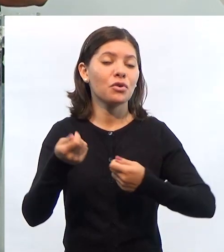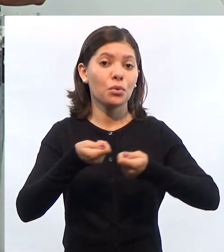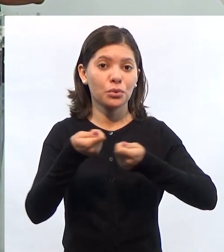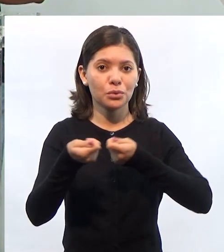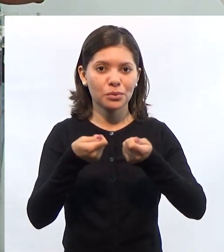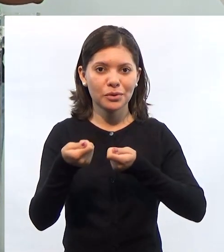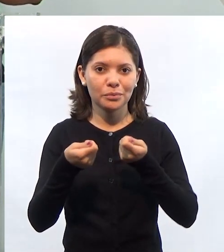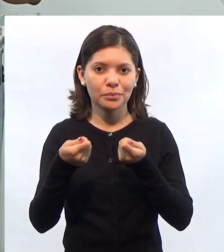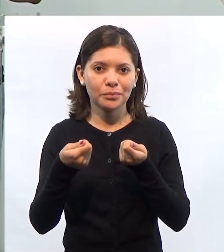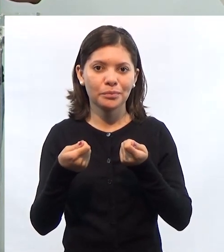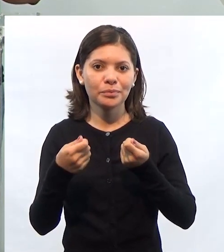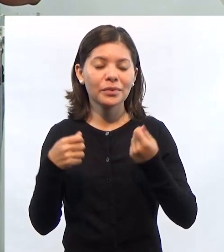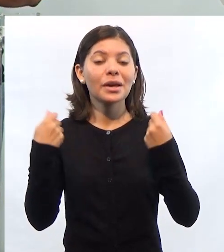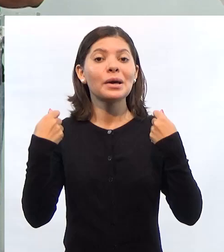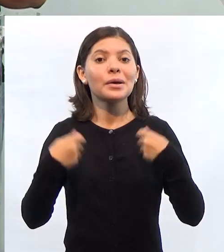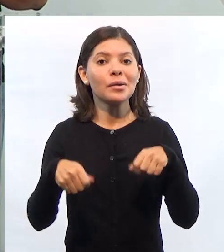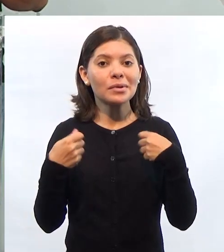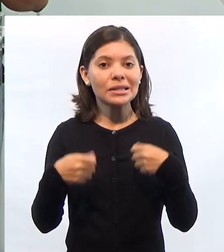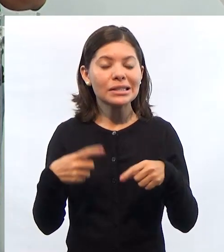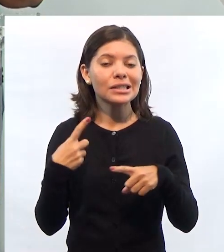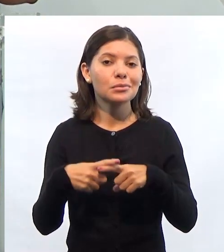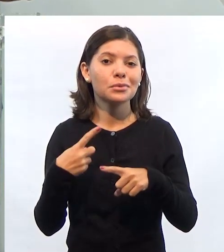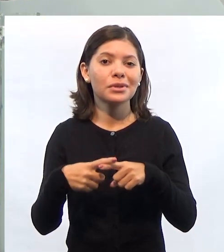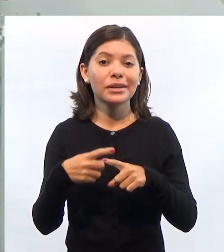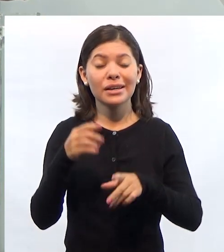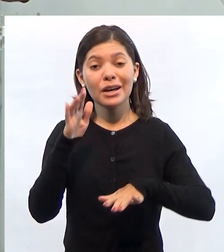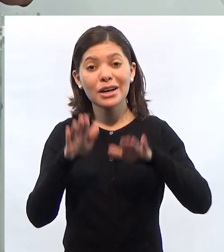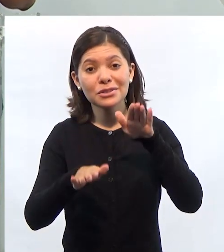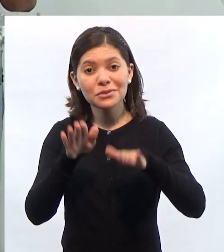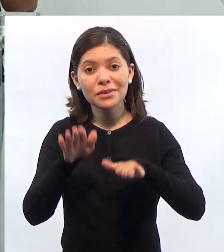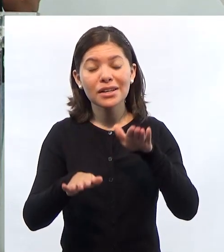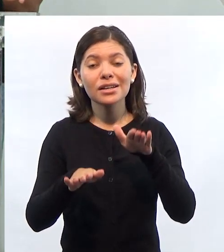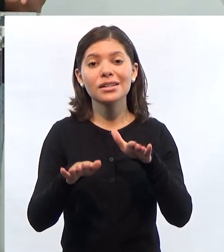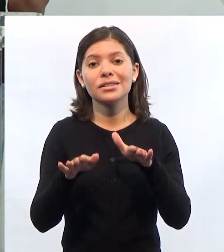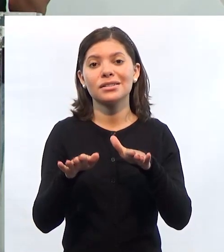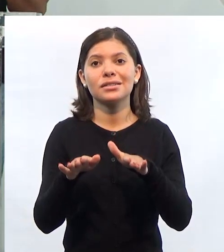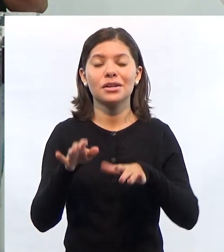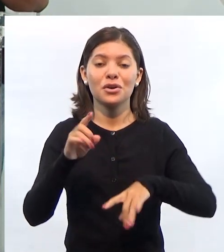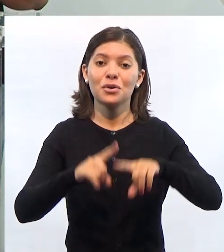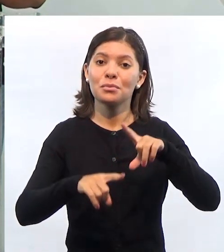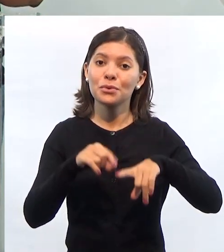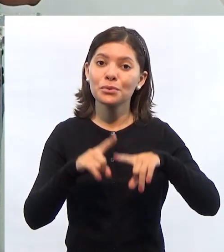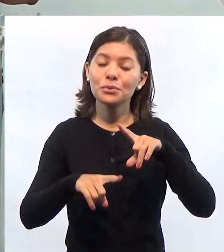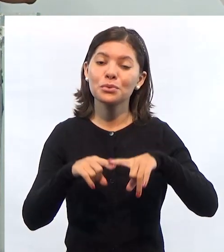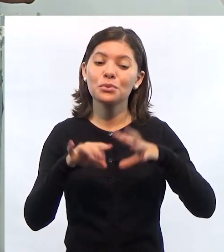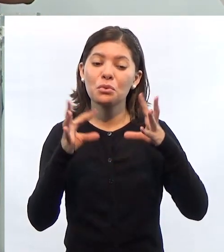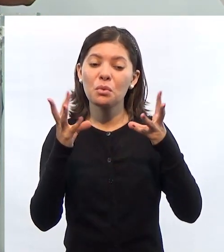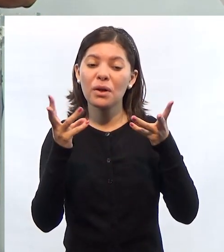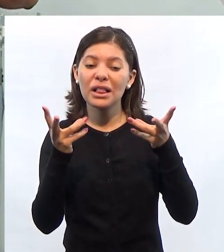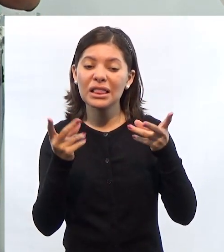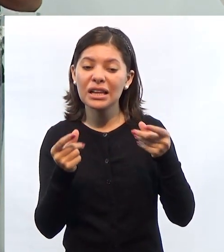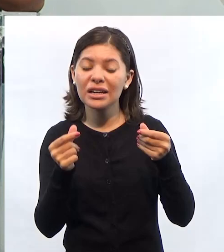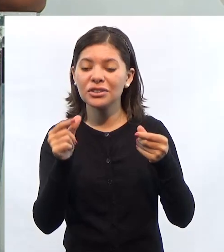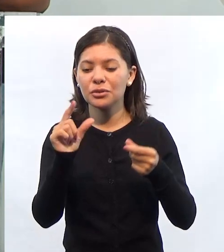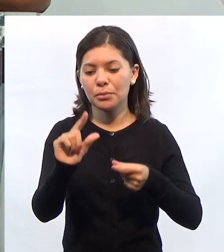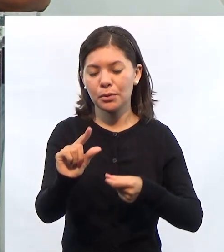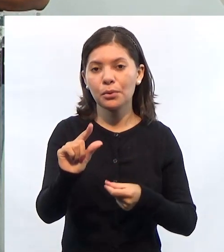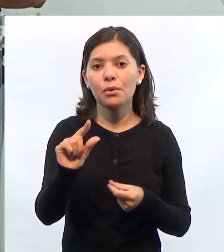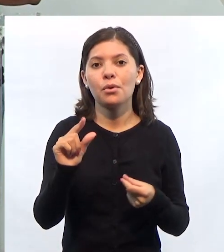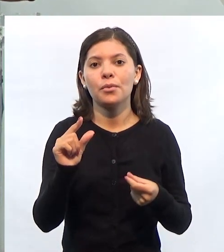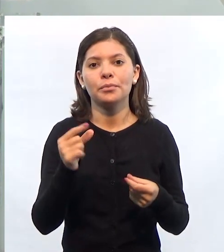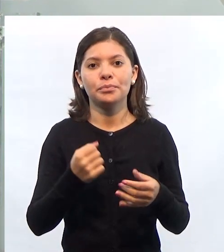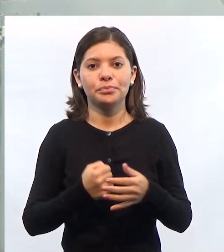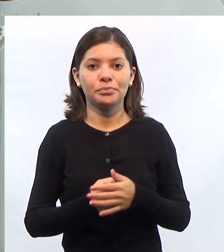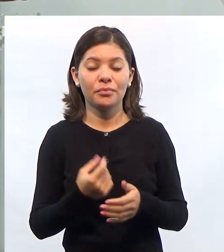por quê vezes ou outra algum desvio um produto acaba saindo com alguma qualidade menor